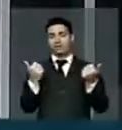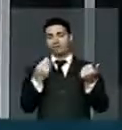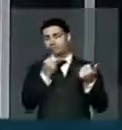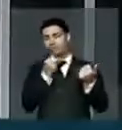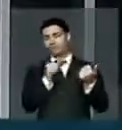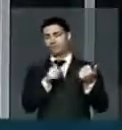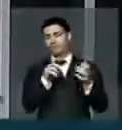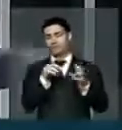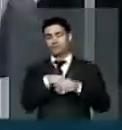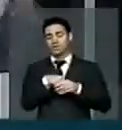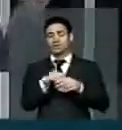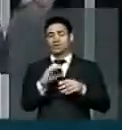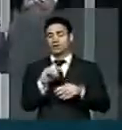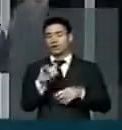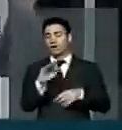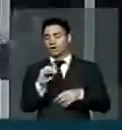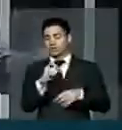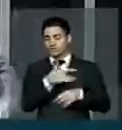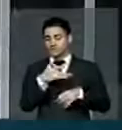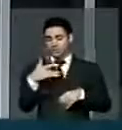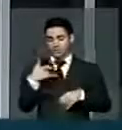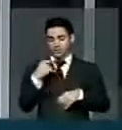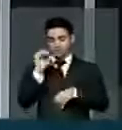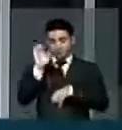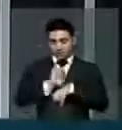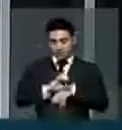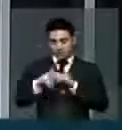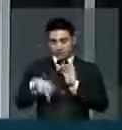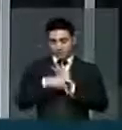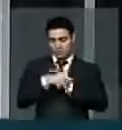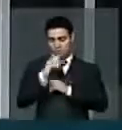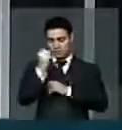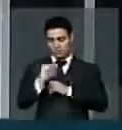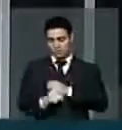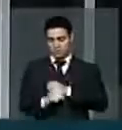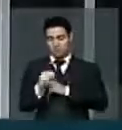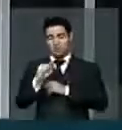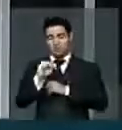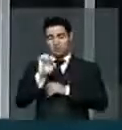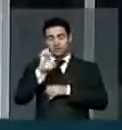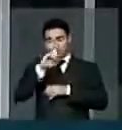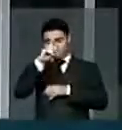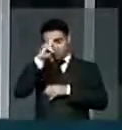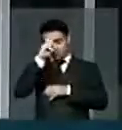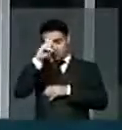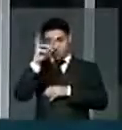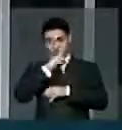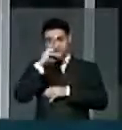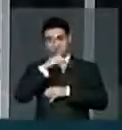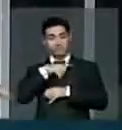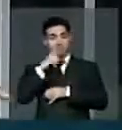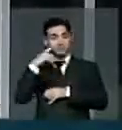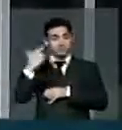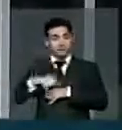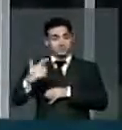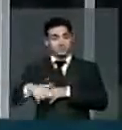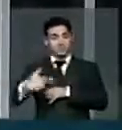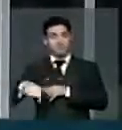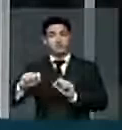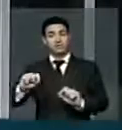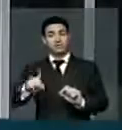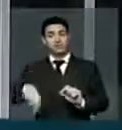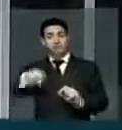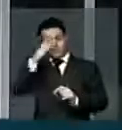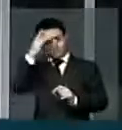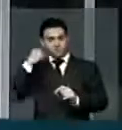ser nas clínicas de saúde da família no estado de Sergipe. O hospital de urgência recebe uma demanda cada vez maior de pacientes,